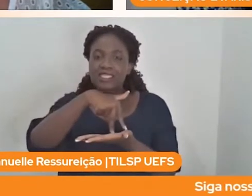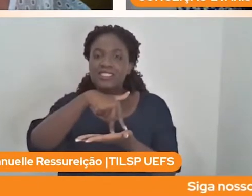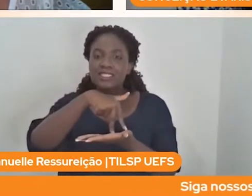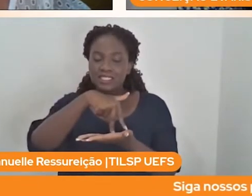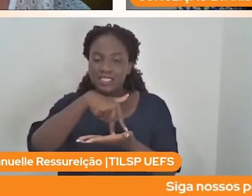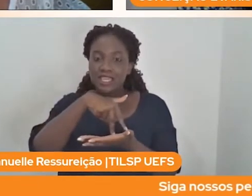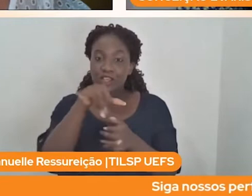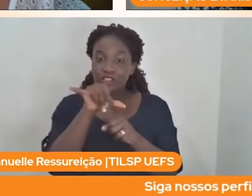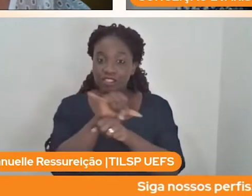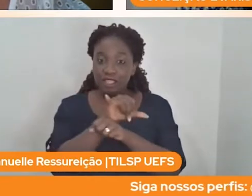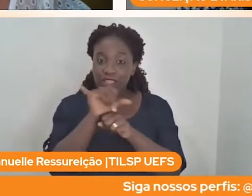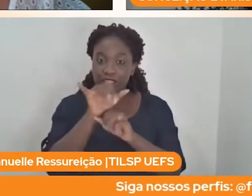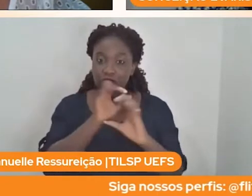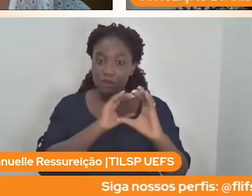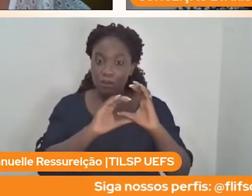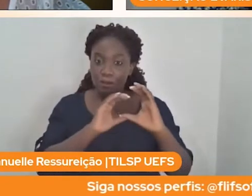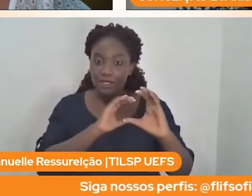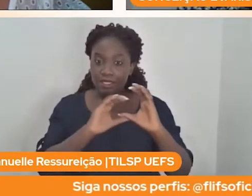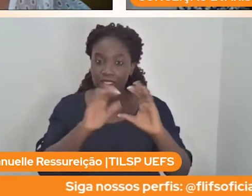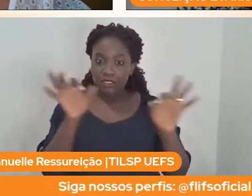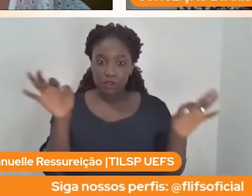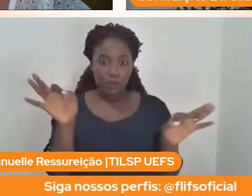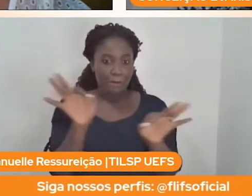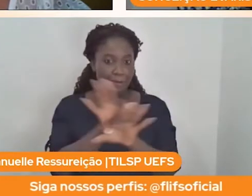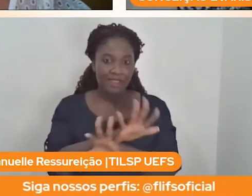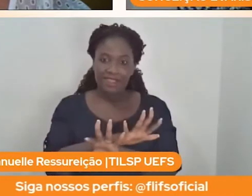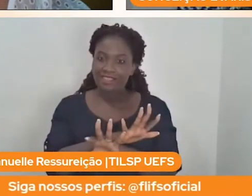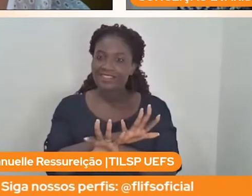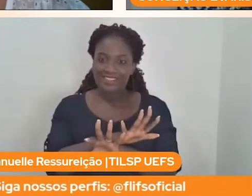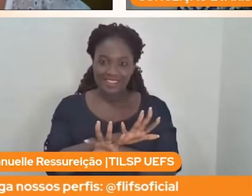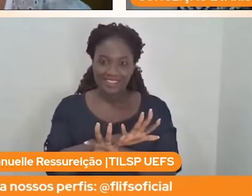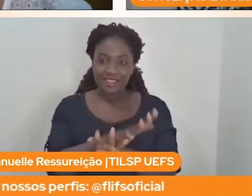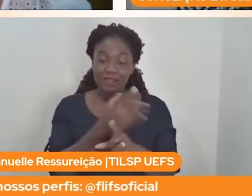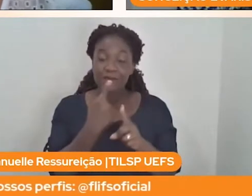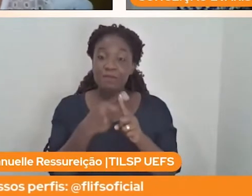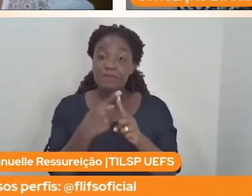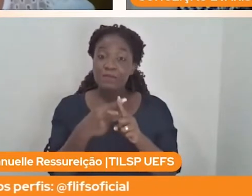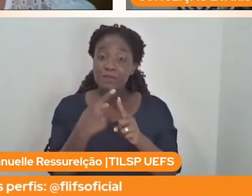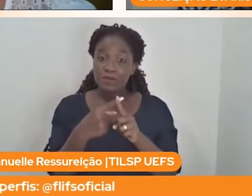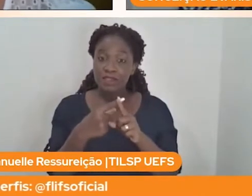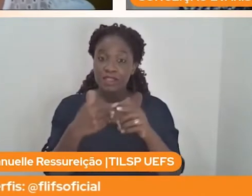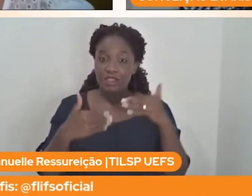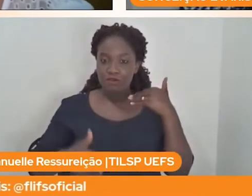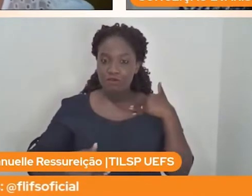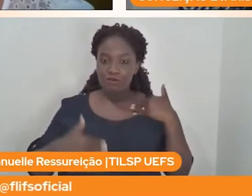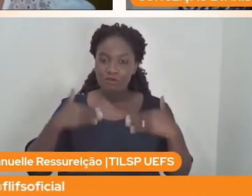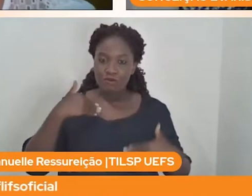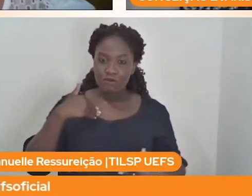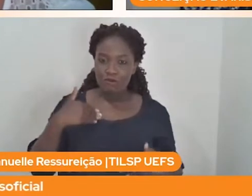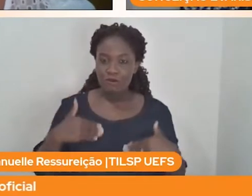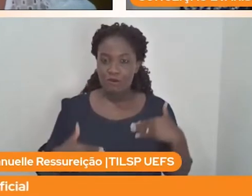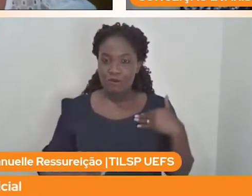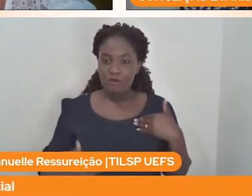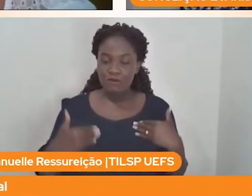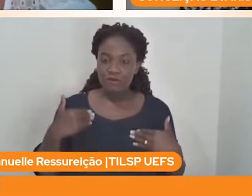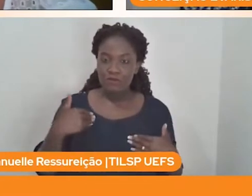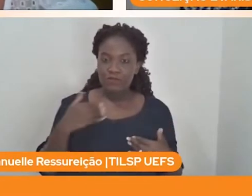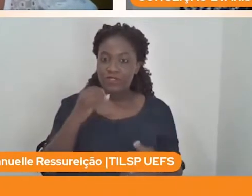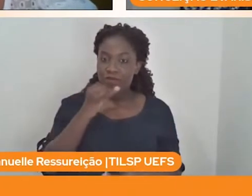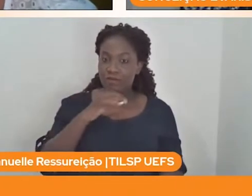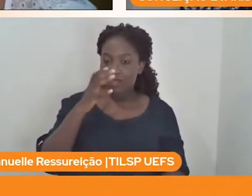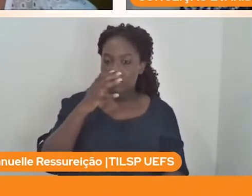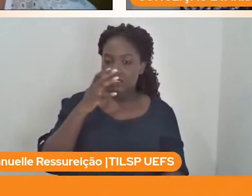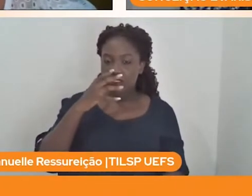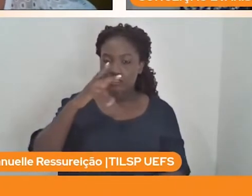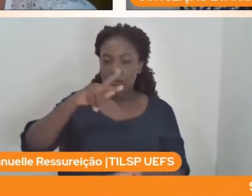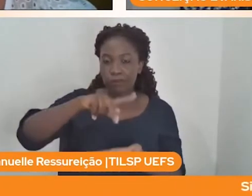de comunicação mais completa que existe, justamente porque traz o corpo, né? Eu posso assistir um balé